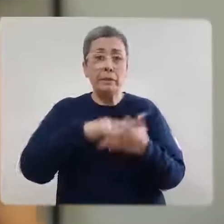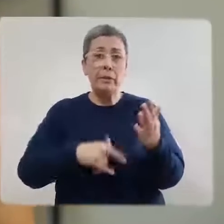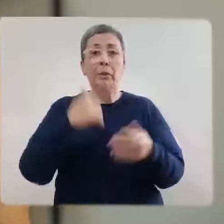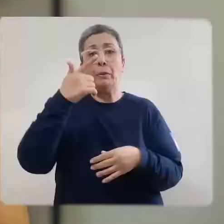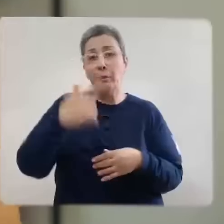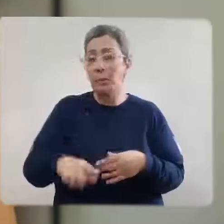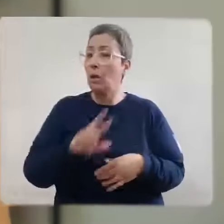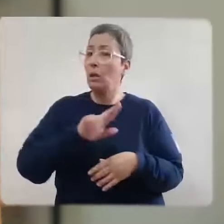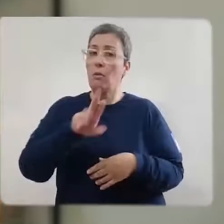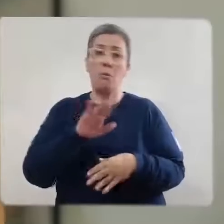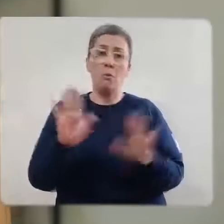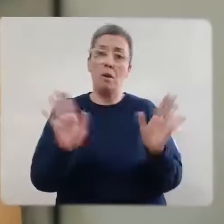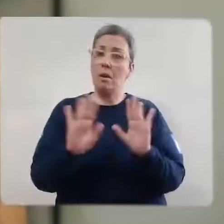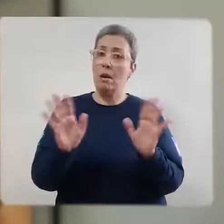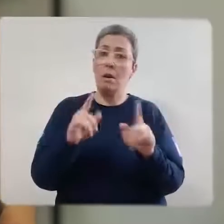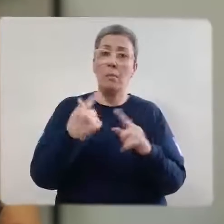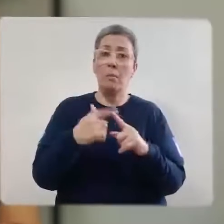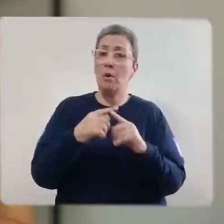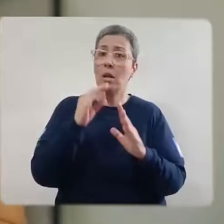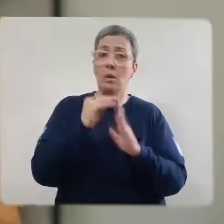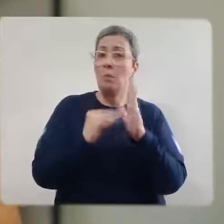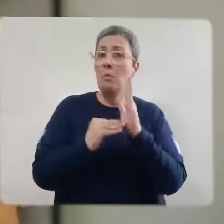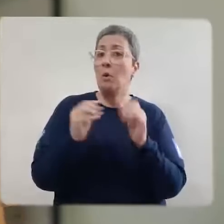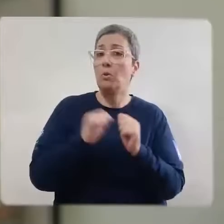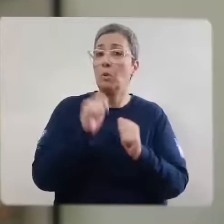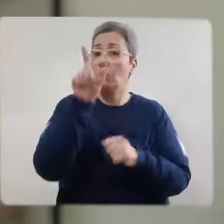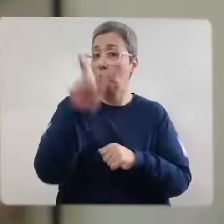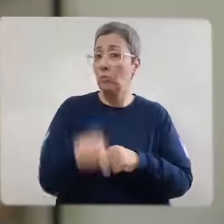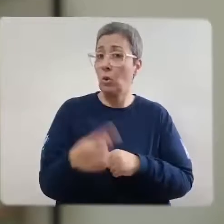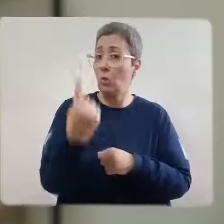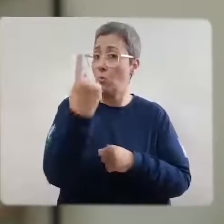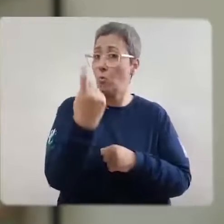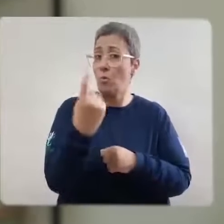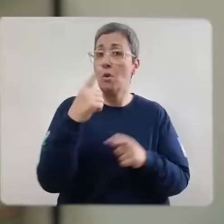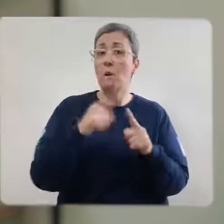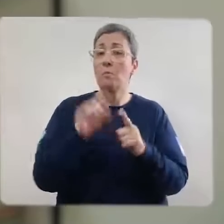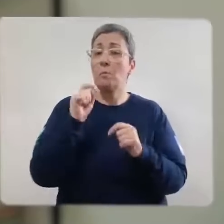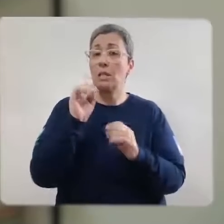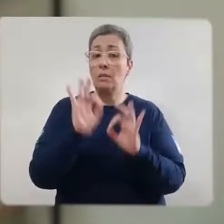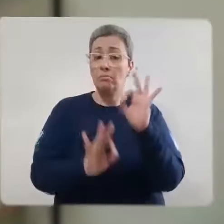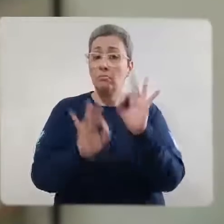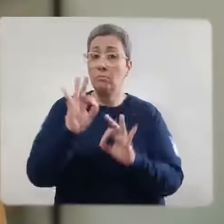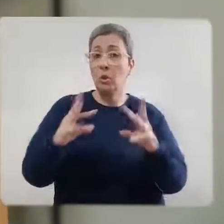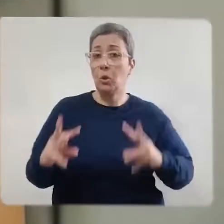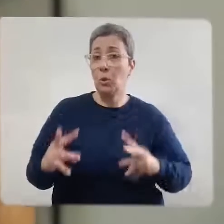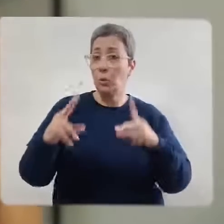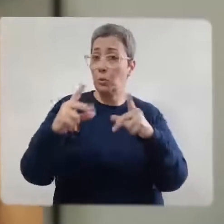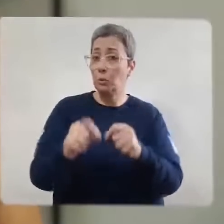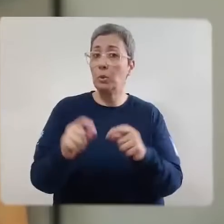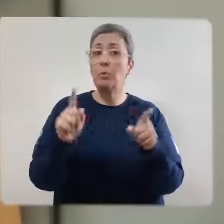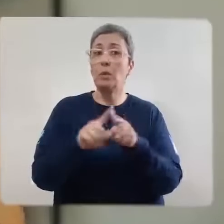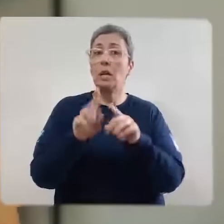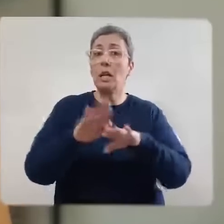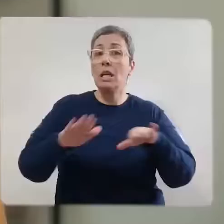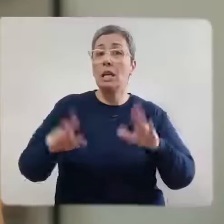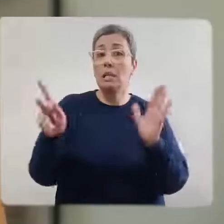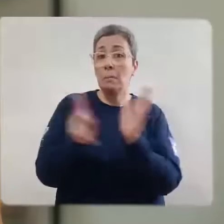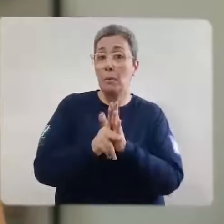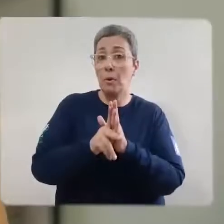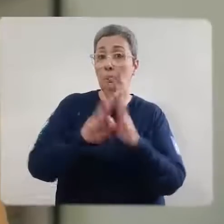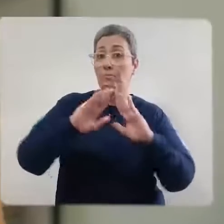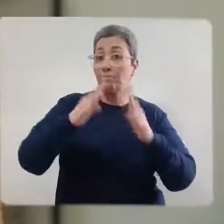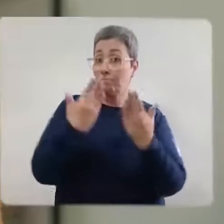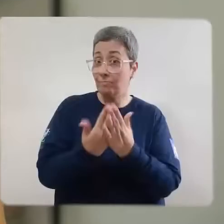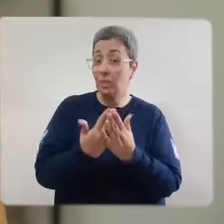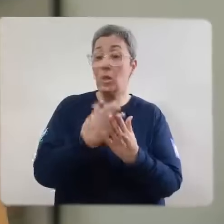documento para nós. Não, até porque ele não deve ser construído somente por você. Ele deve ser construído por todos, porque é a criança da